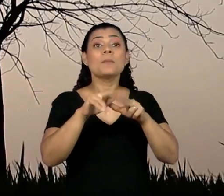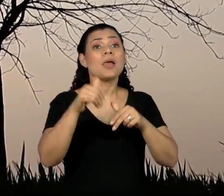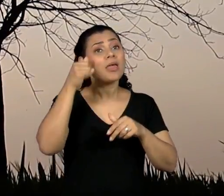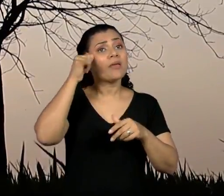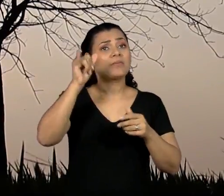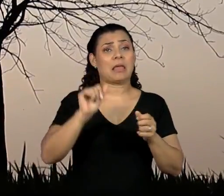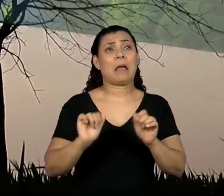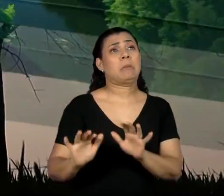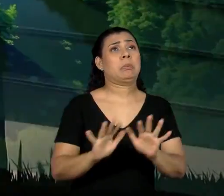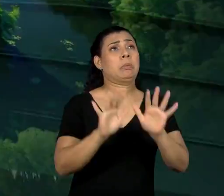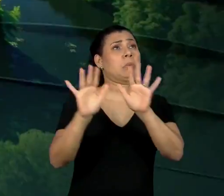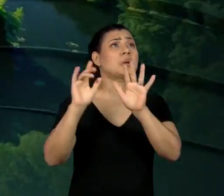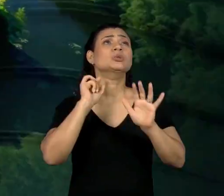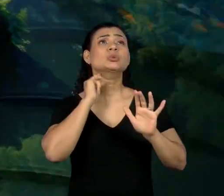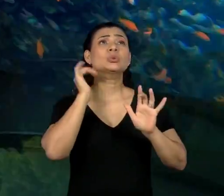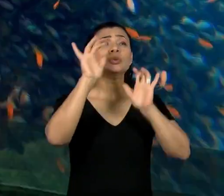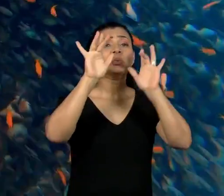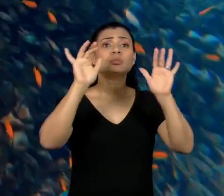aquecimento do planeta.